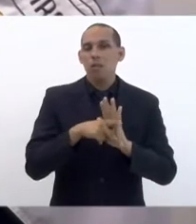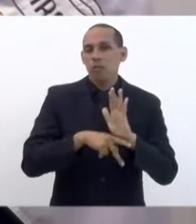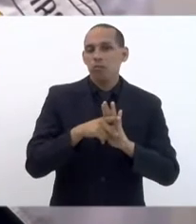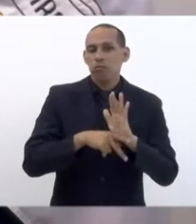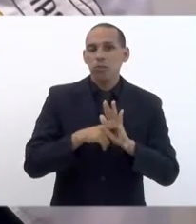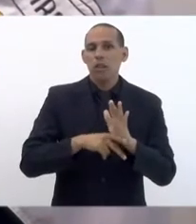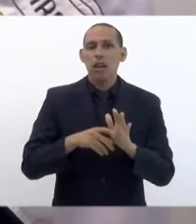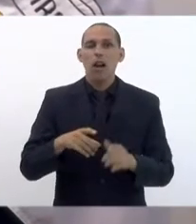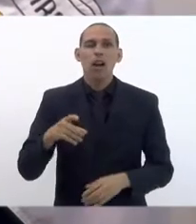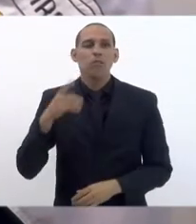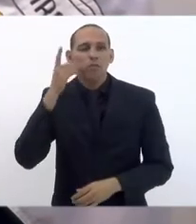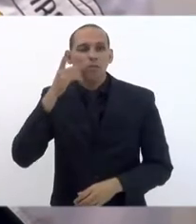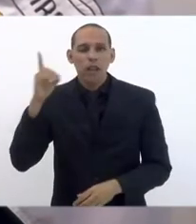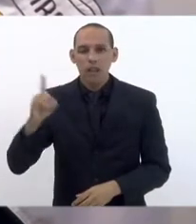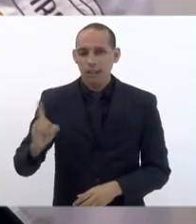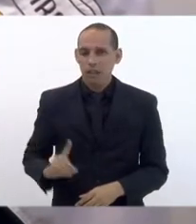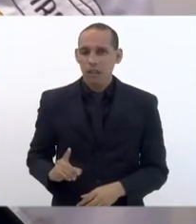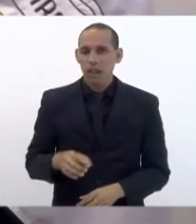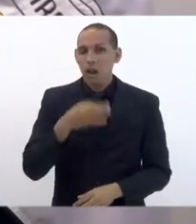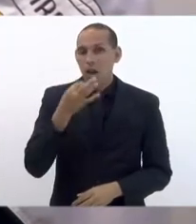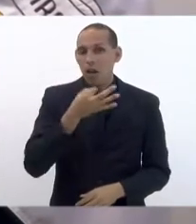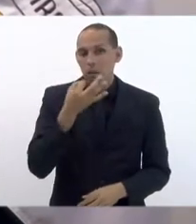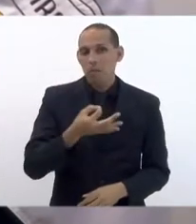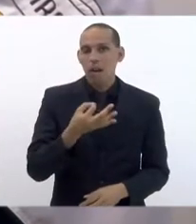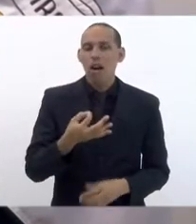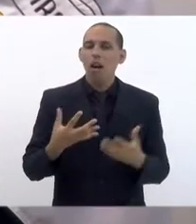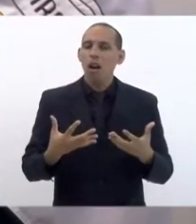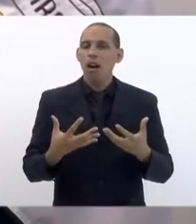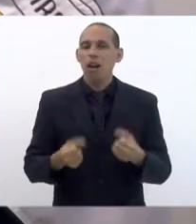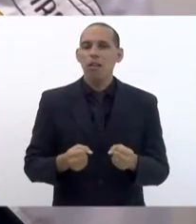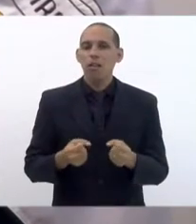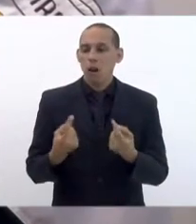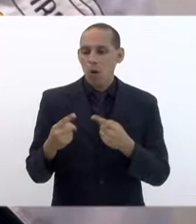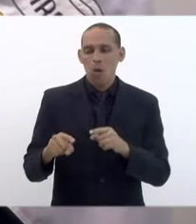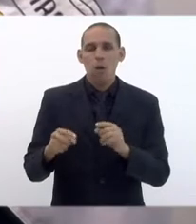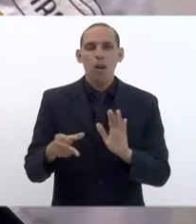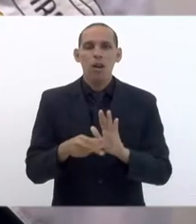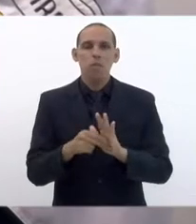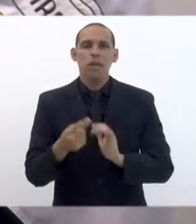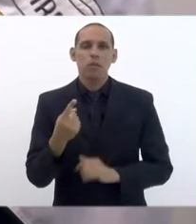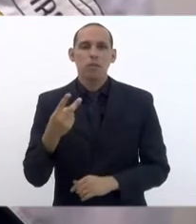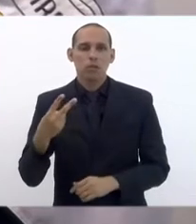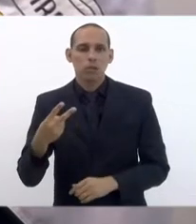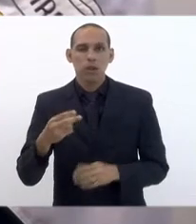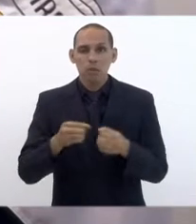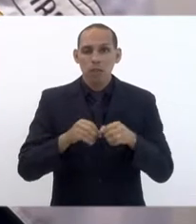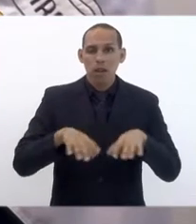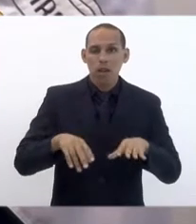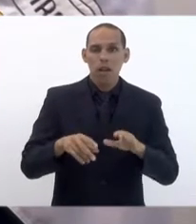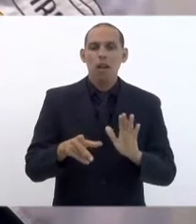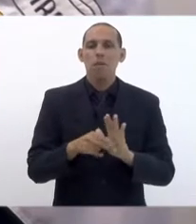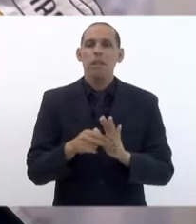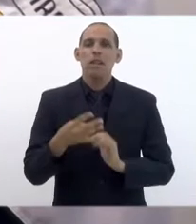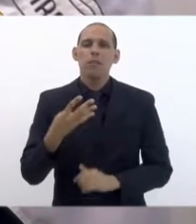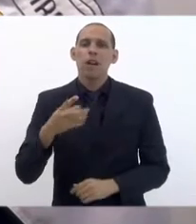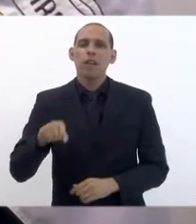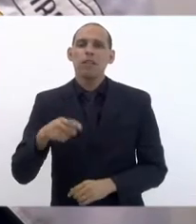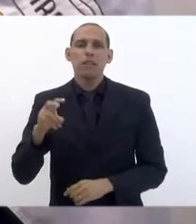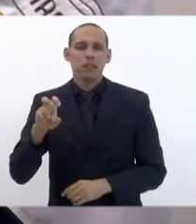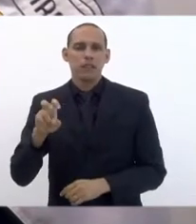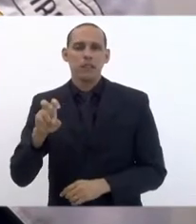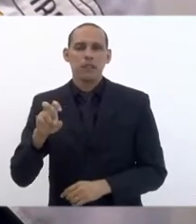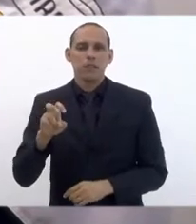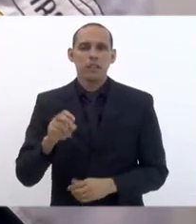Dani Monteiro. O parecer é favorável à emenda 3. Contrário às emendas 1 e 2. Prejudicadas às emendas 4. Presidente. E 5 pela emenda 3.